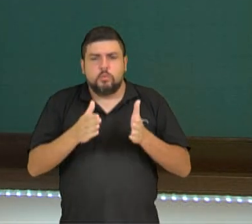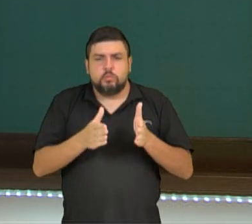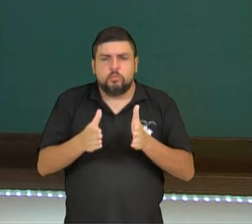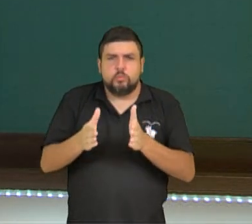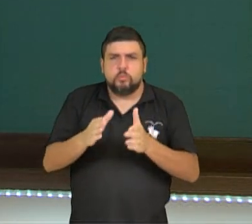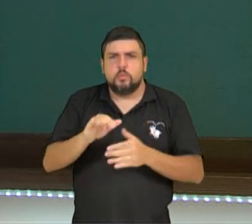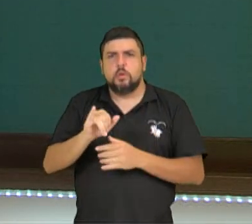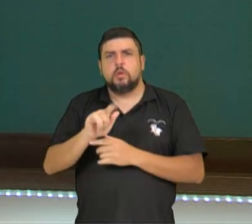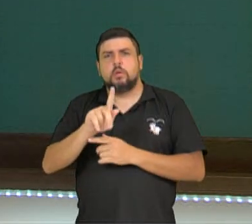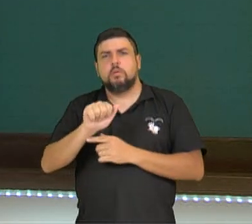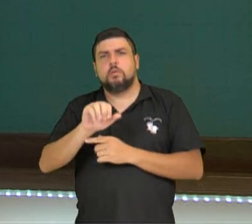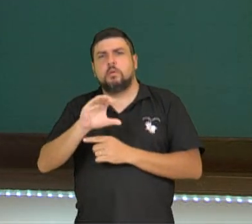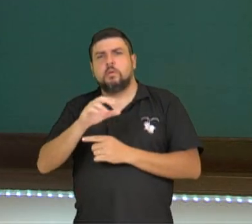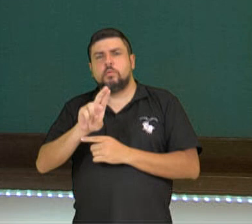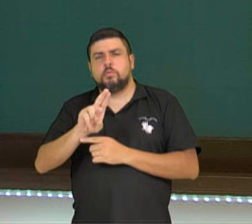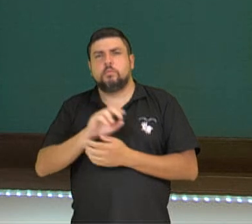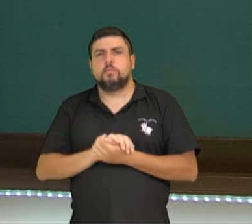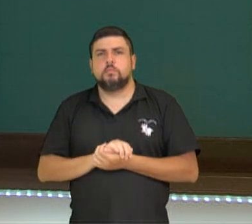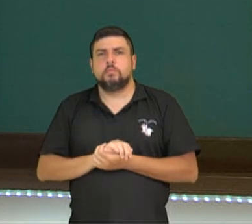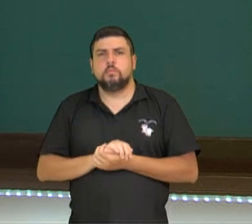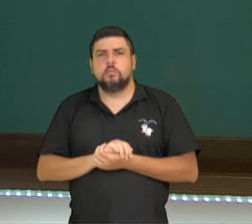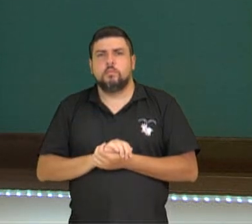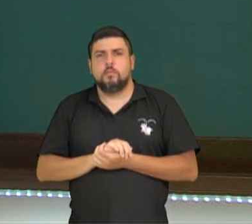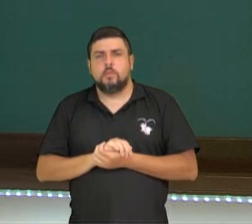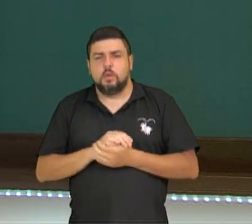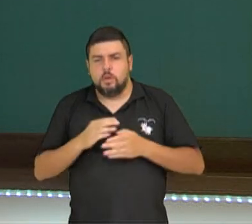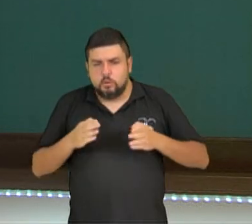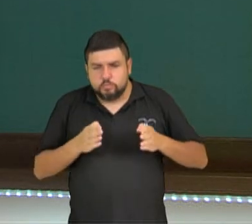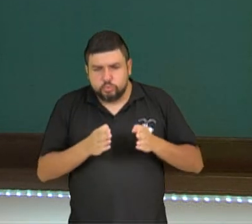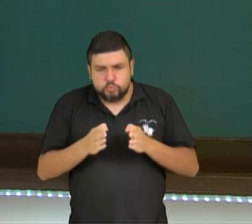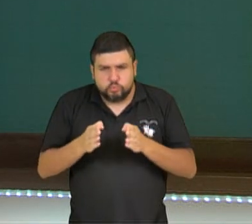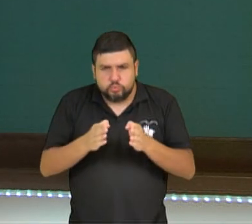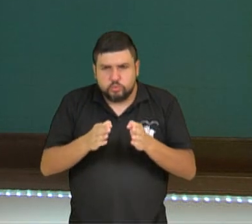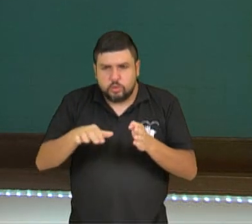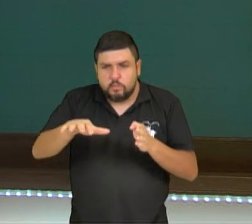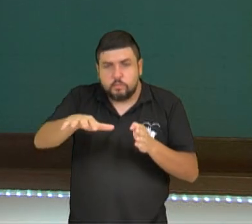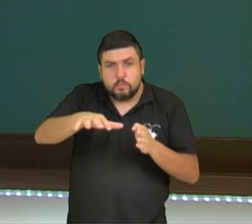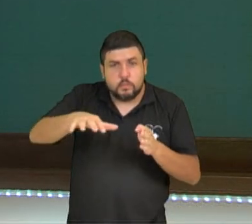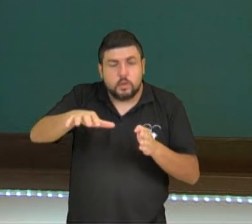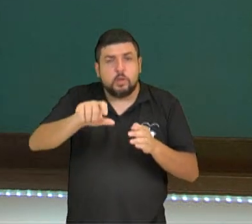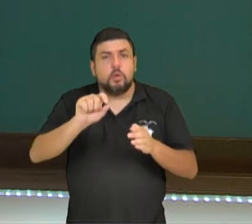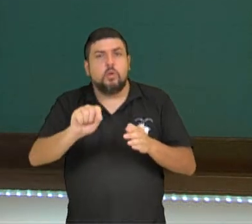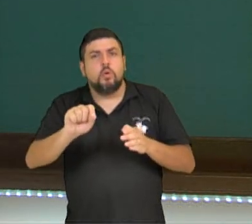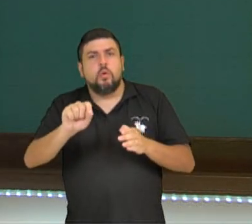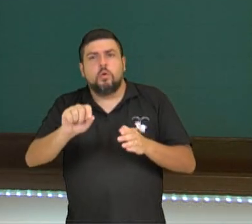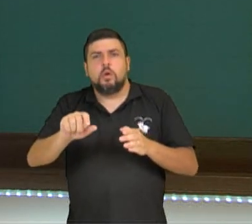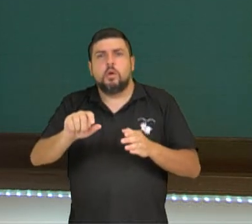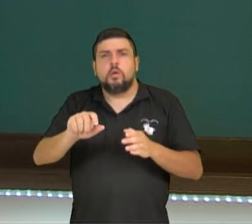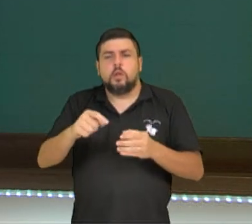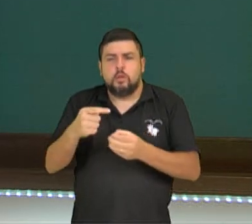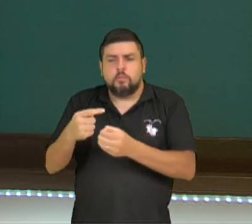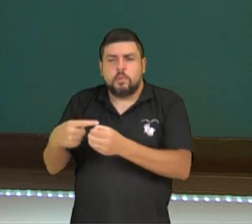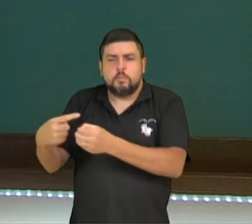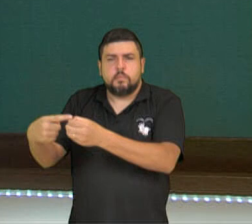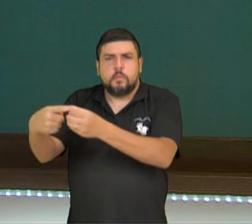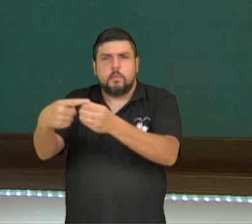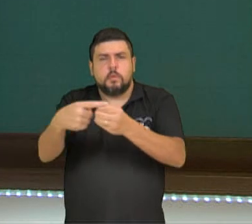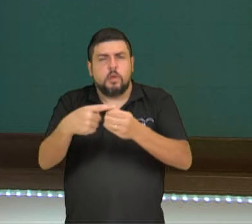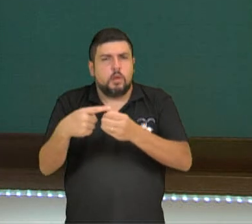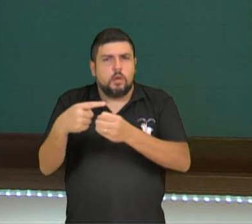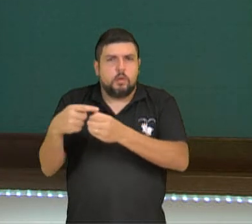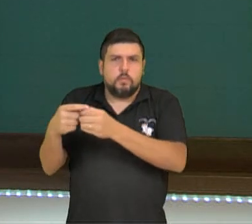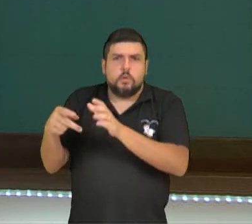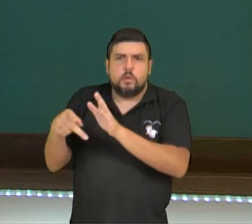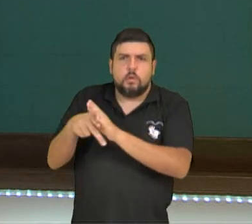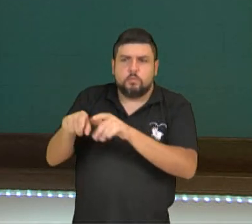Iguaçu. No interior do estado, nós temos a agropecuária como uma das principais atividades desenvolvidas aí na área da bacia hidrográfica